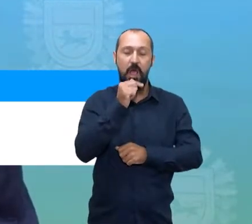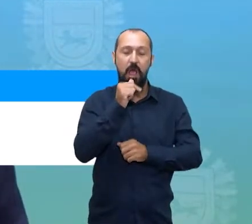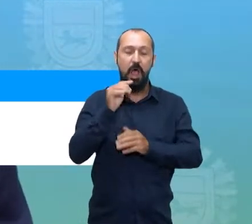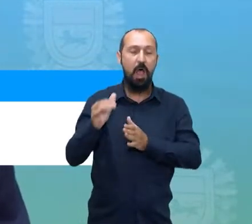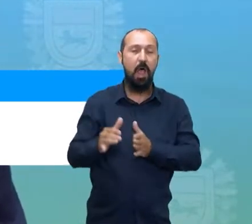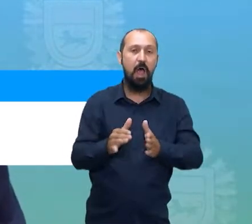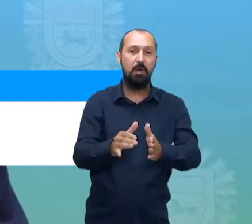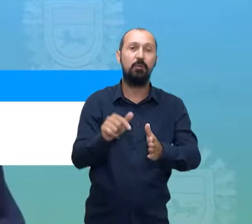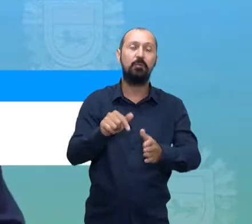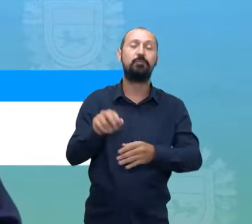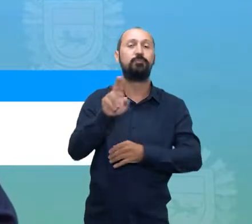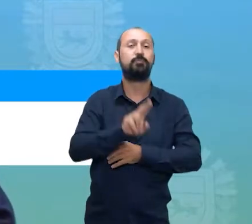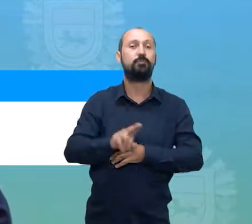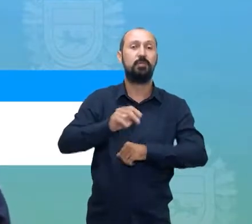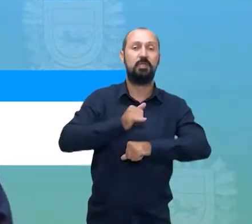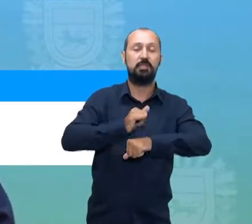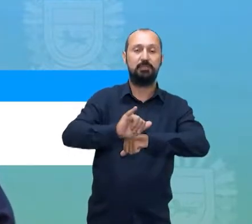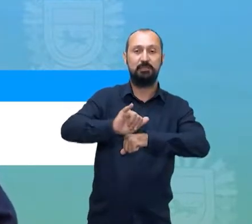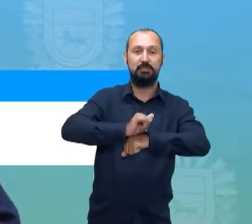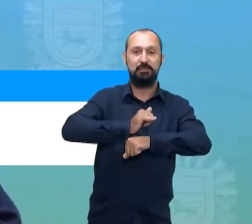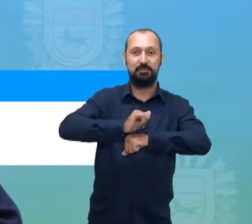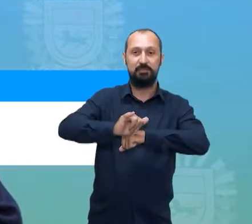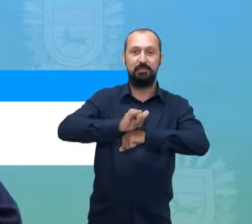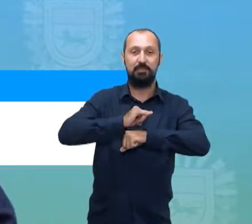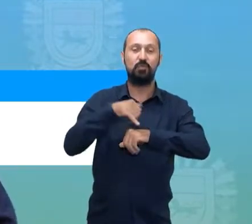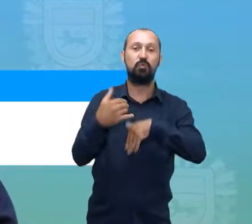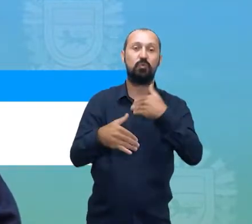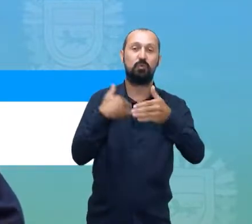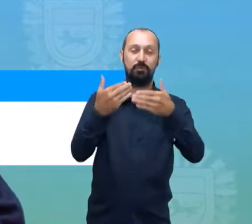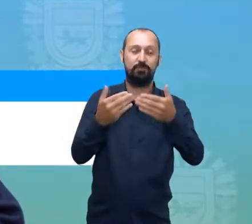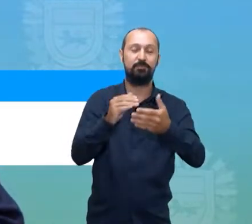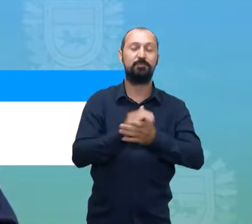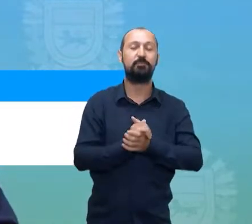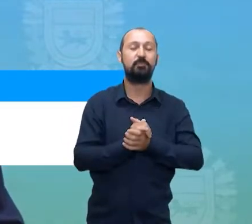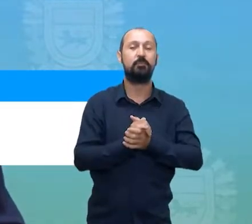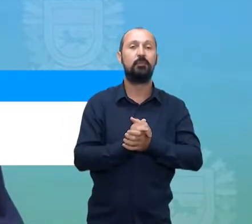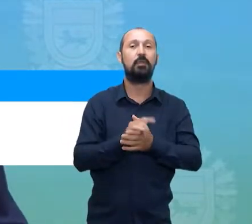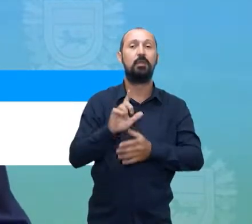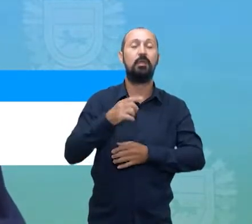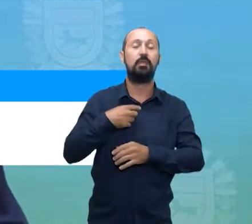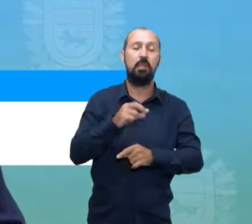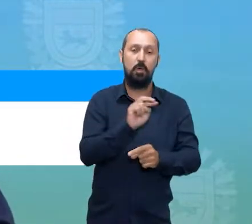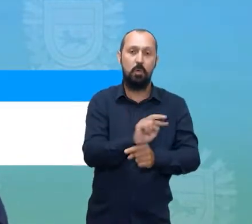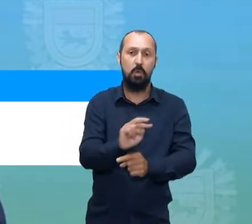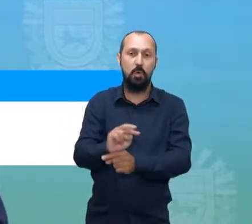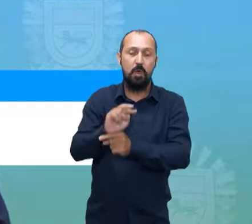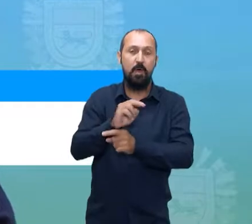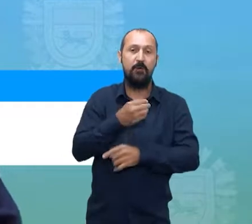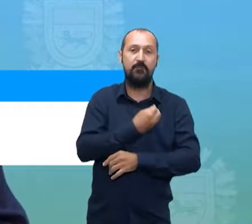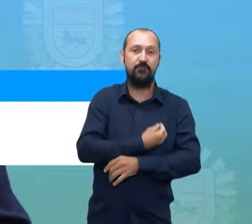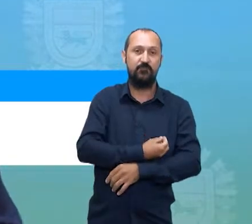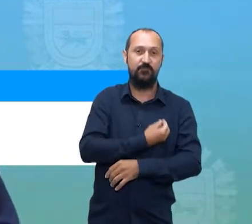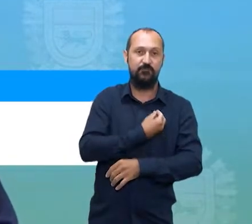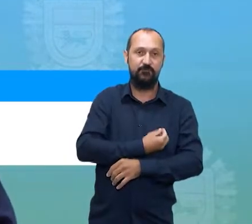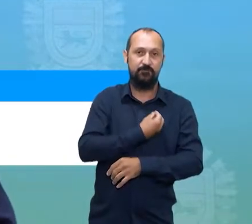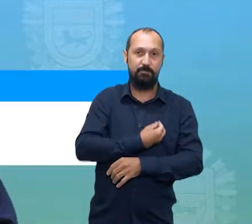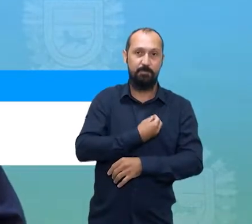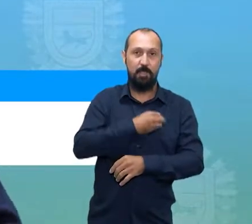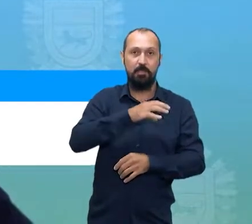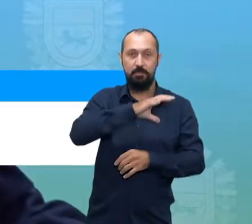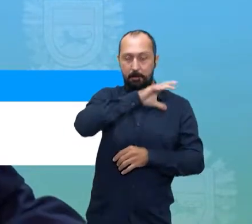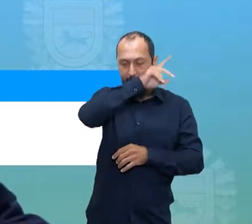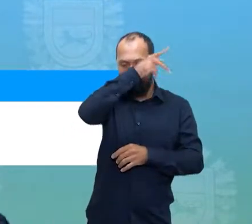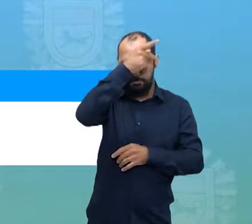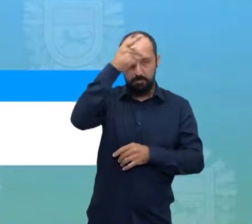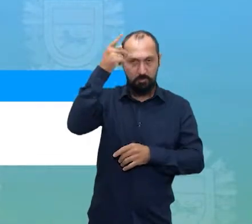como um instrumento estratégico de desenvolvimento e da preservação da vida do